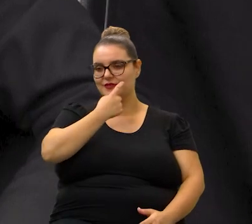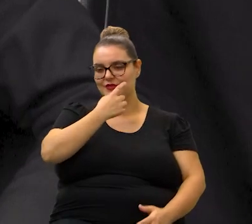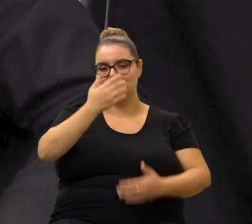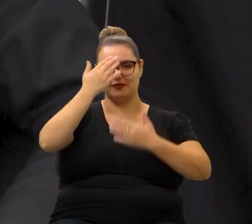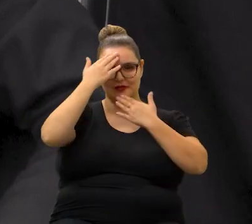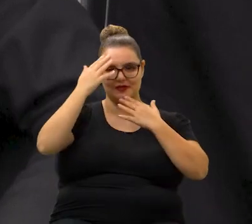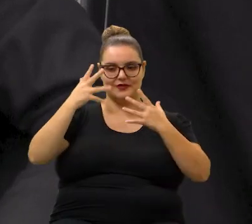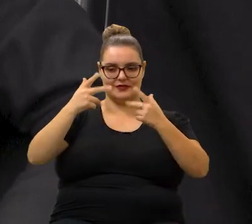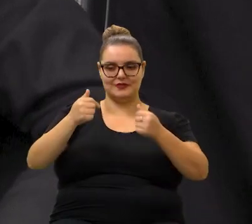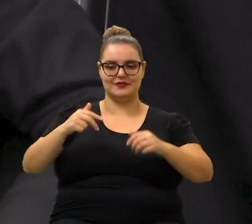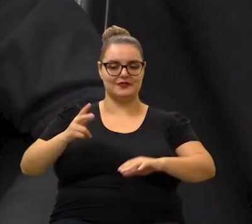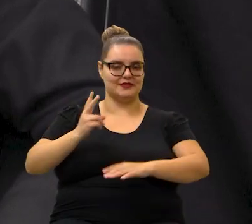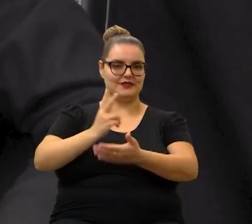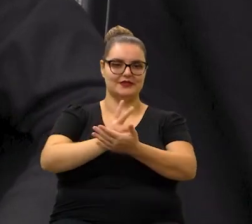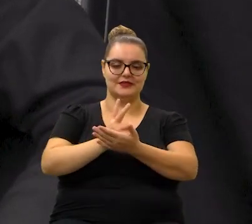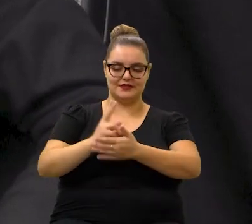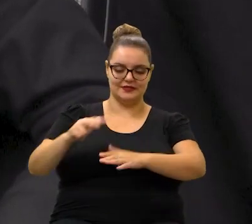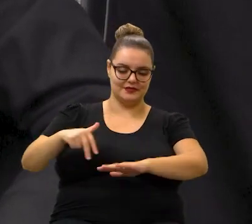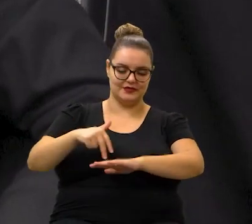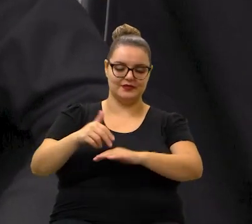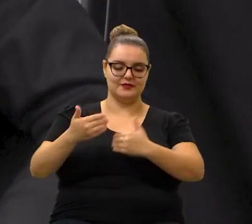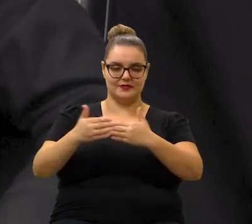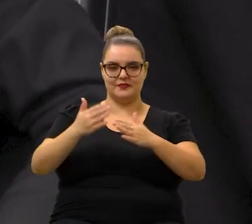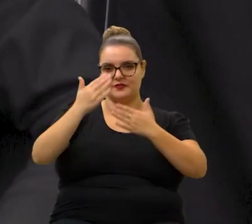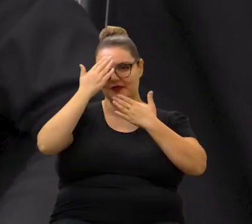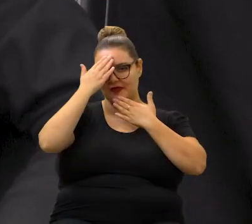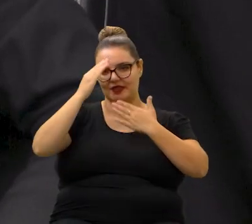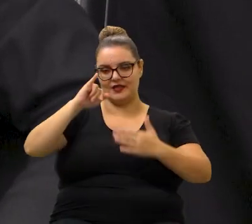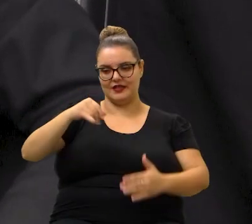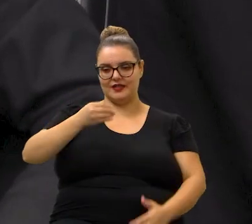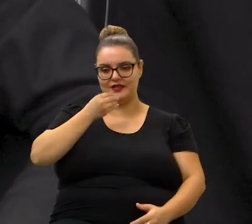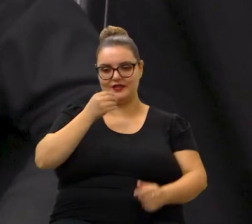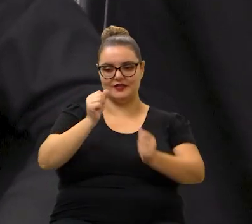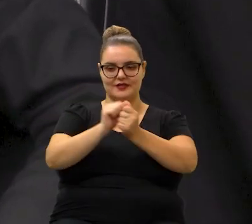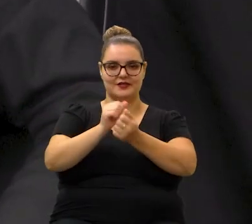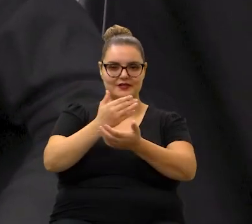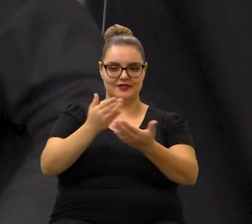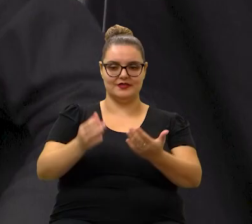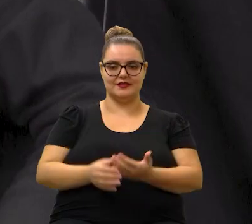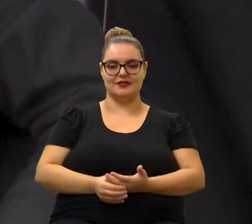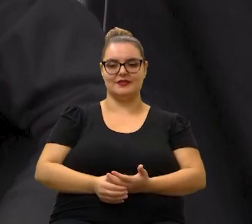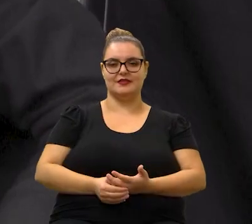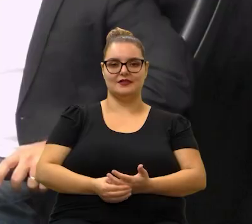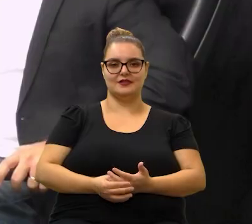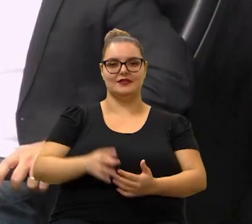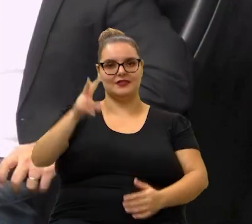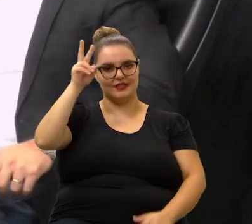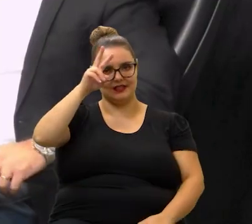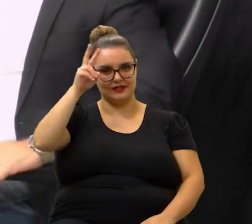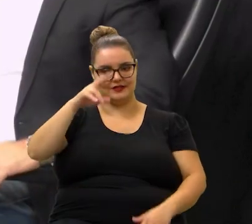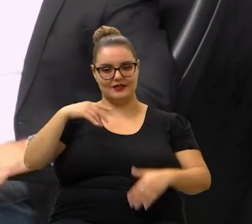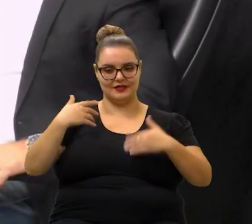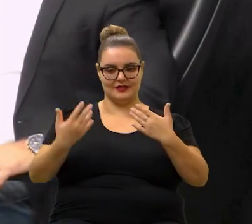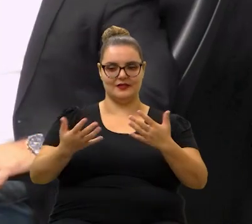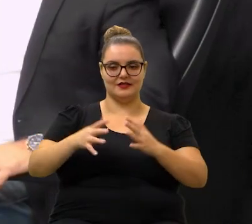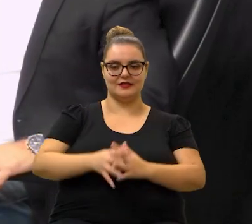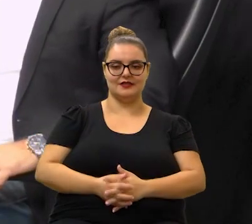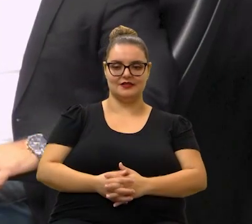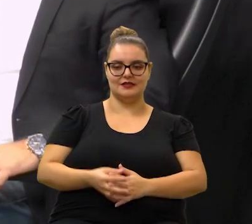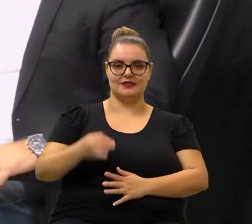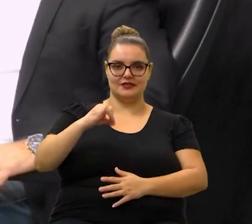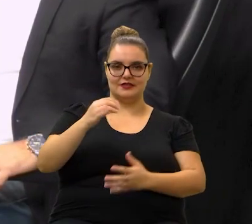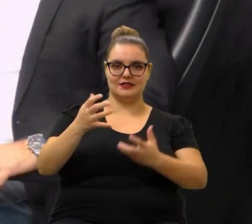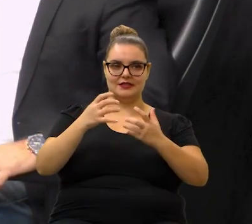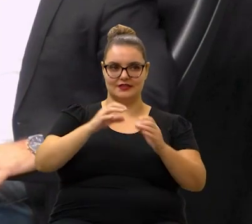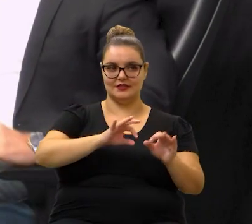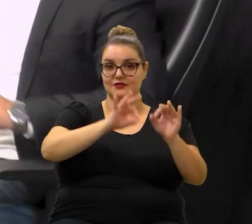todos e Estou sempre à disposição e agradeço a oportunidade de estar aqui com vocês lembrando então que se você quiser